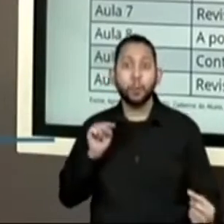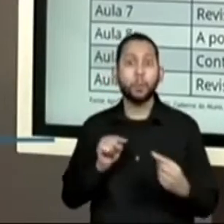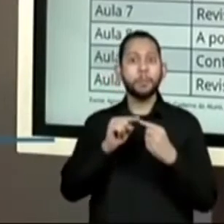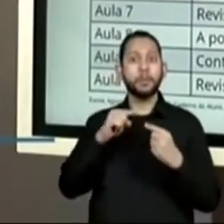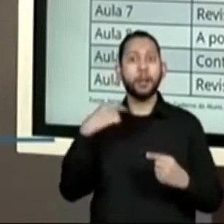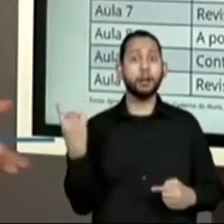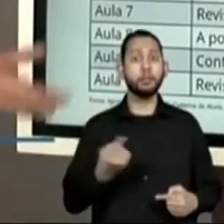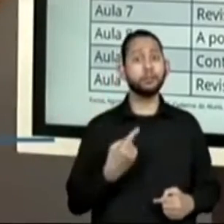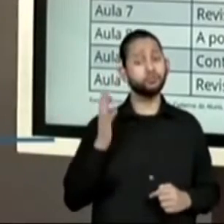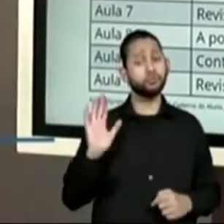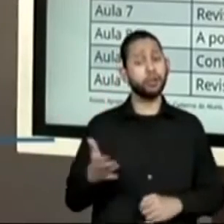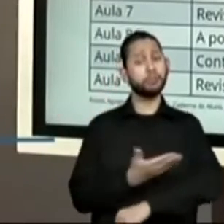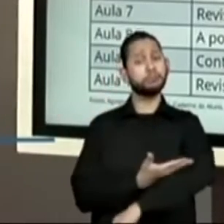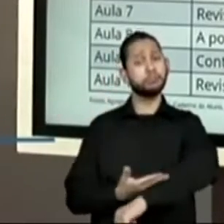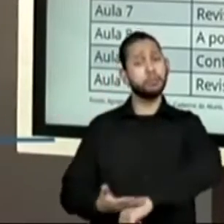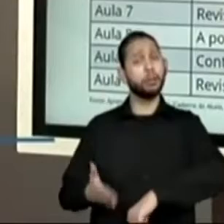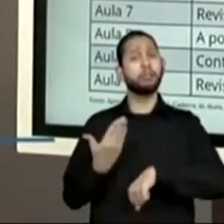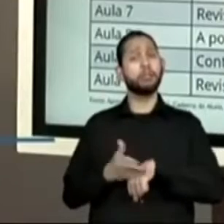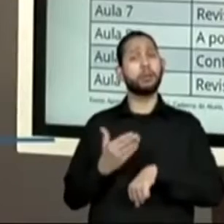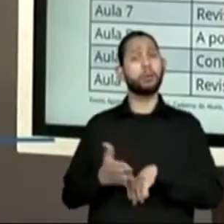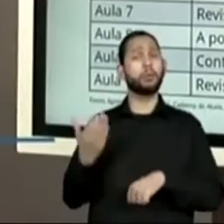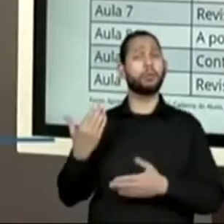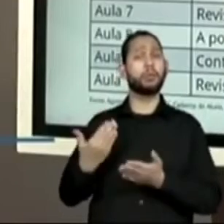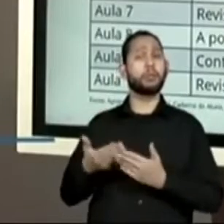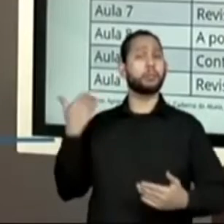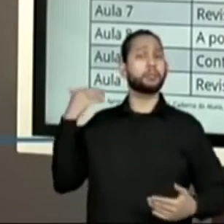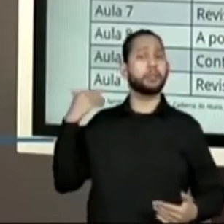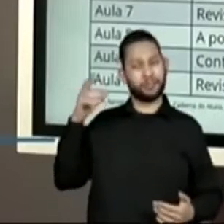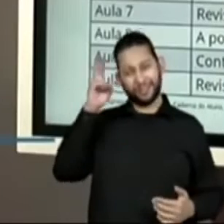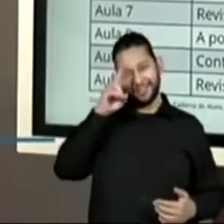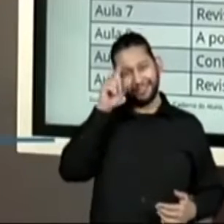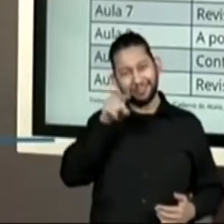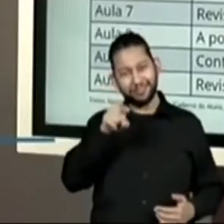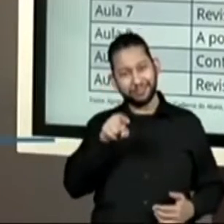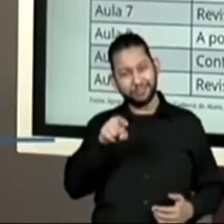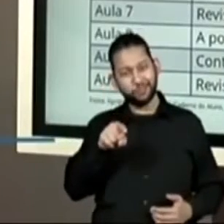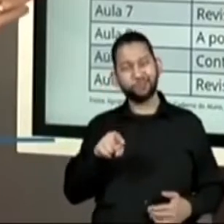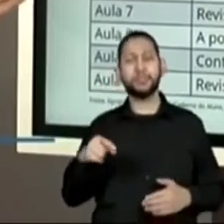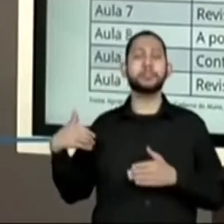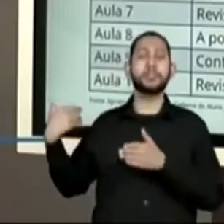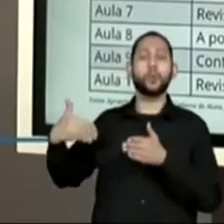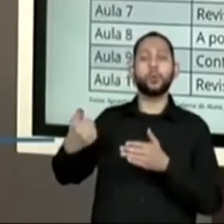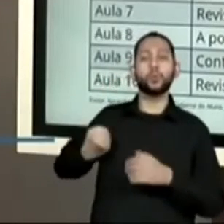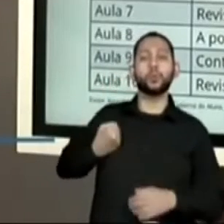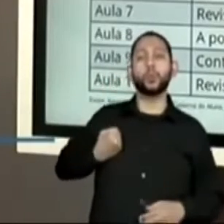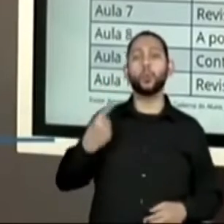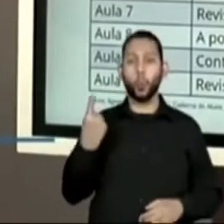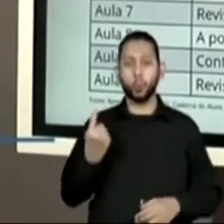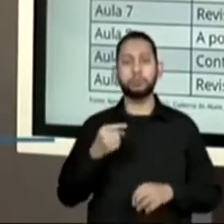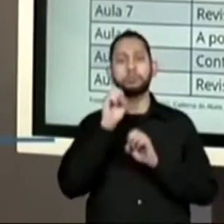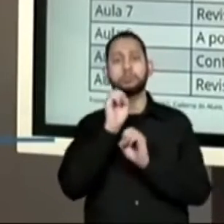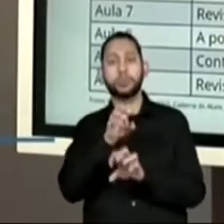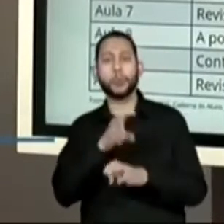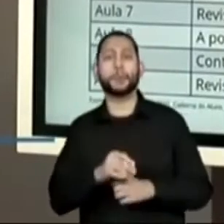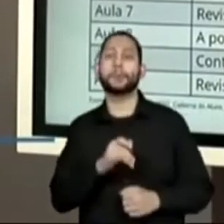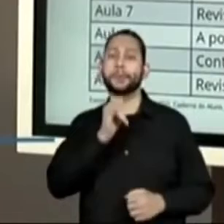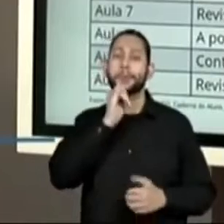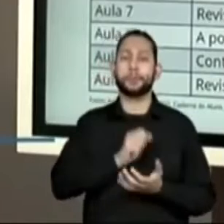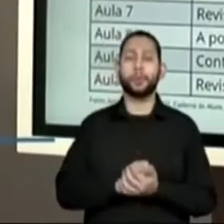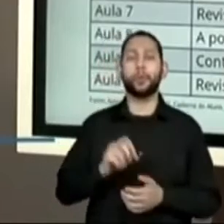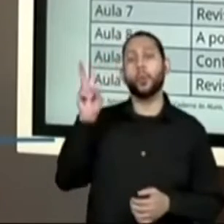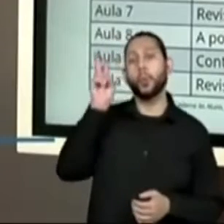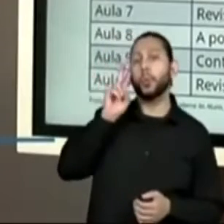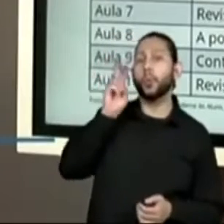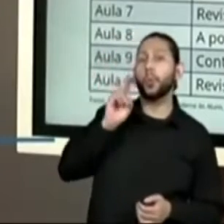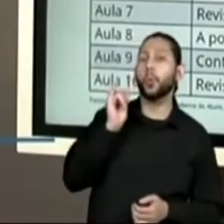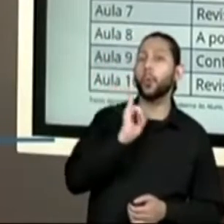coisas que nós já começamos na sequência 1. Na sequência 1 nós já conhecemos algumas características dos contos.